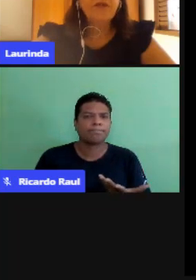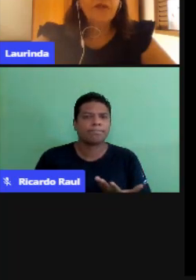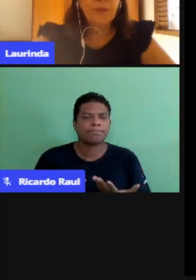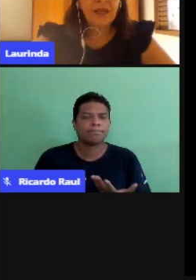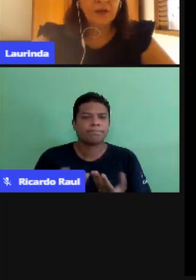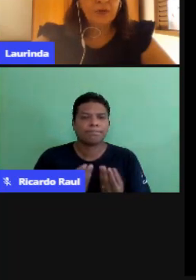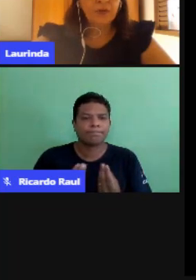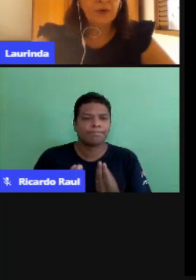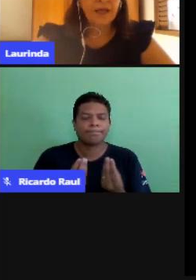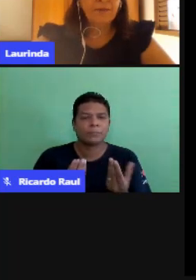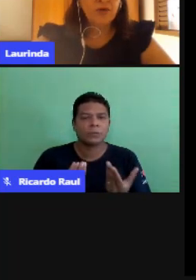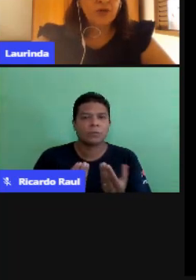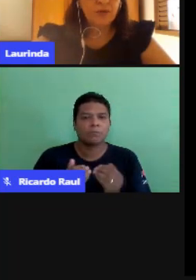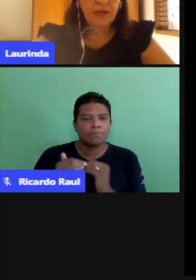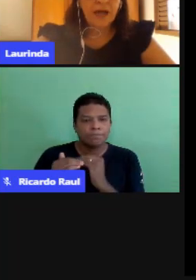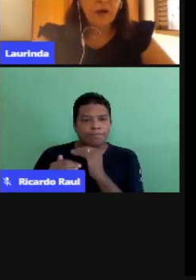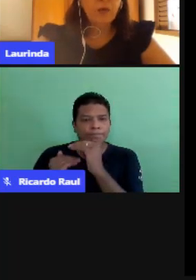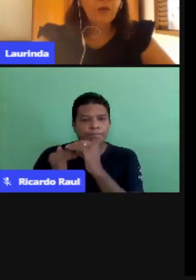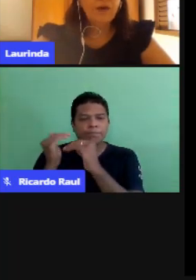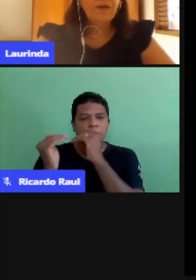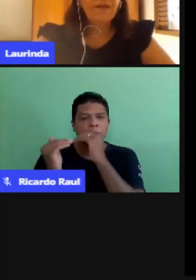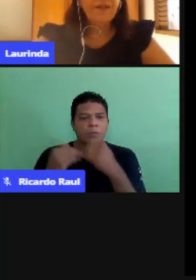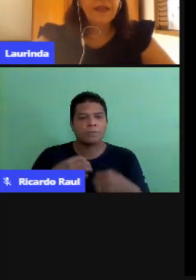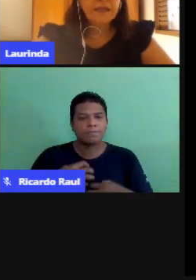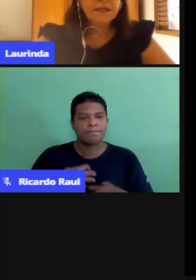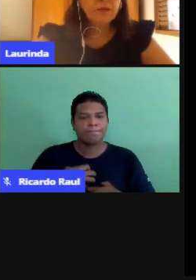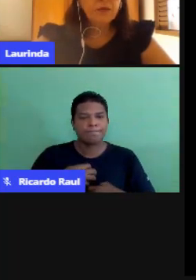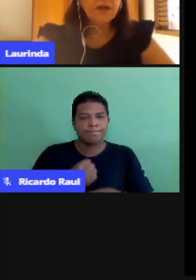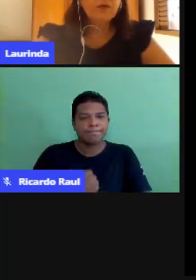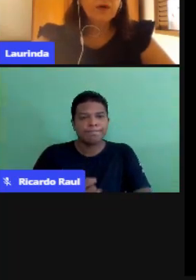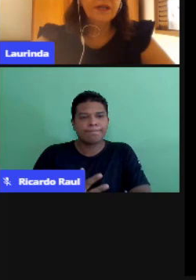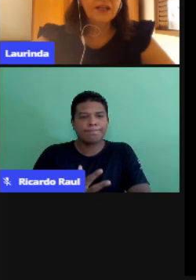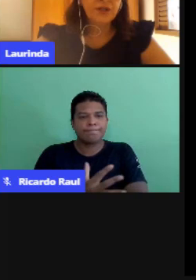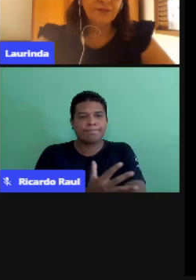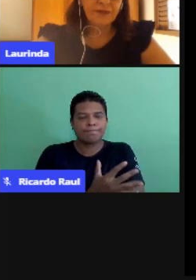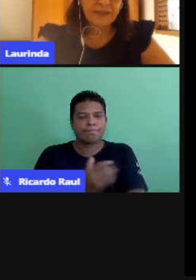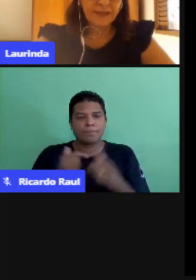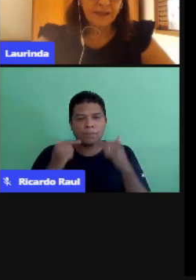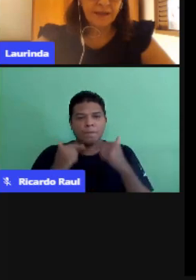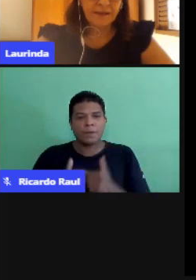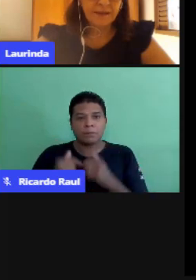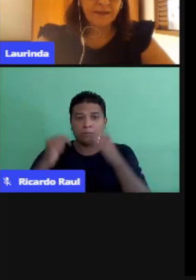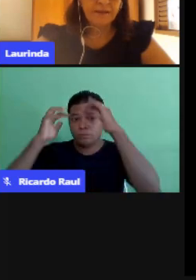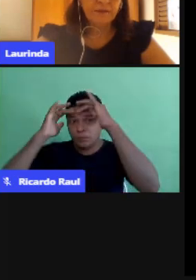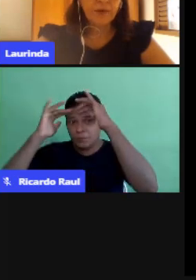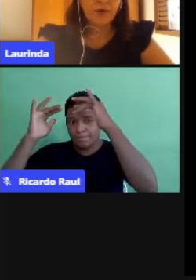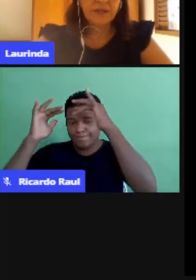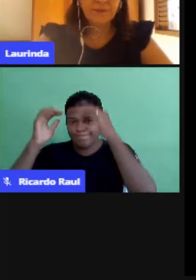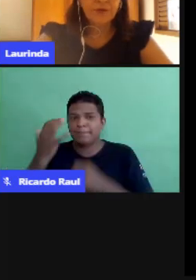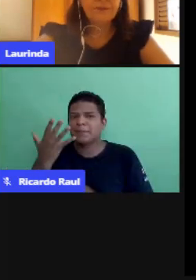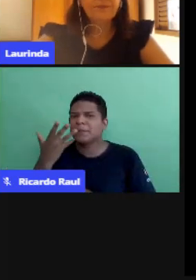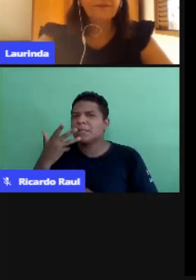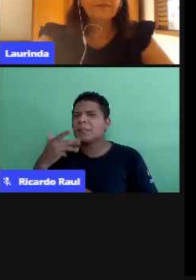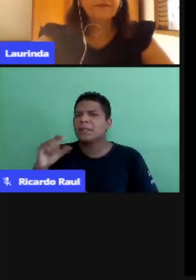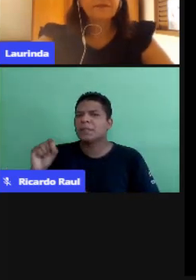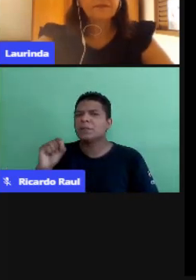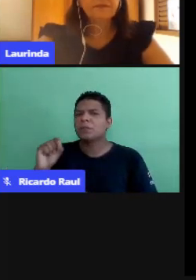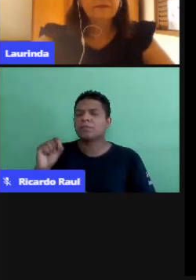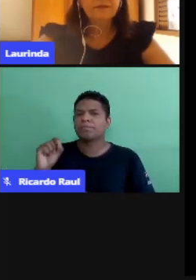o desenvolvimento emocional, físico e cognitivo dessa criança?